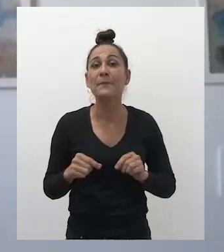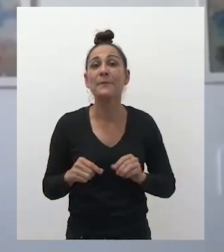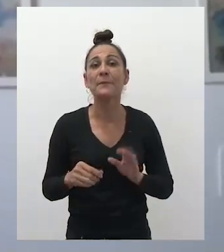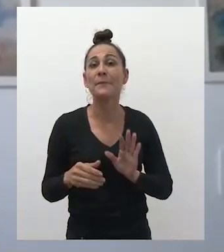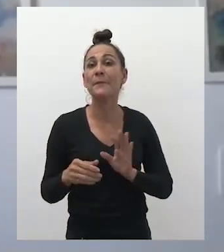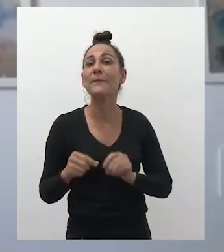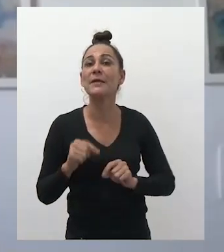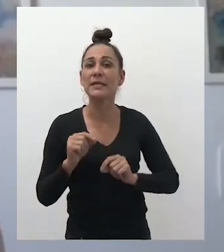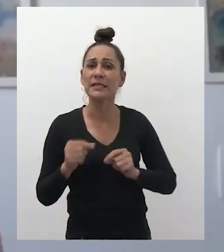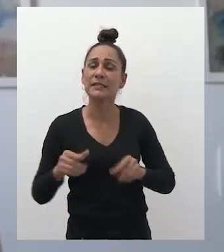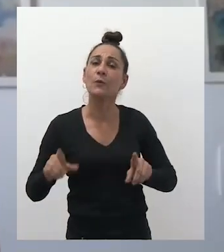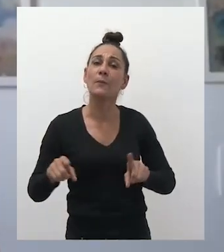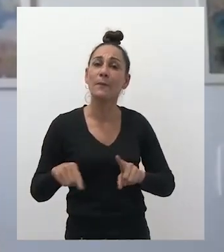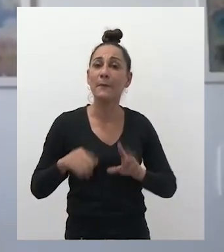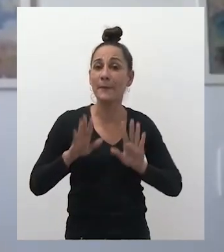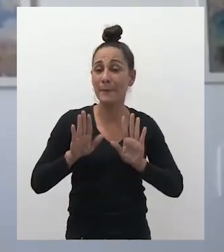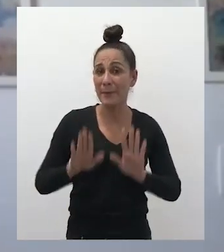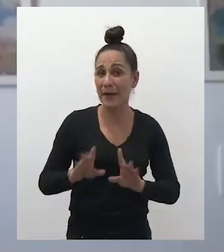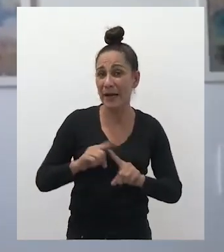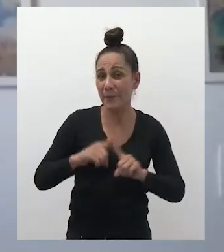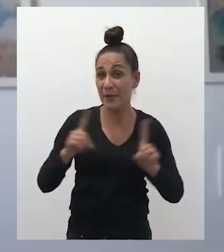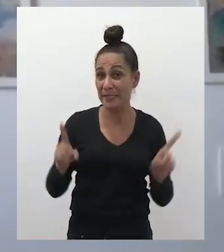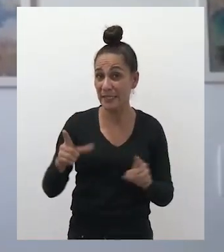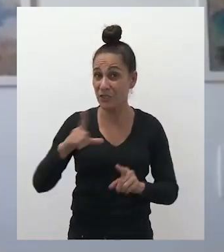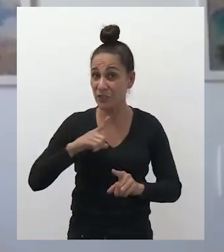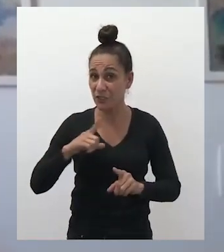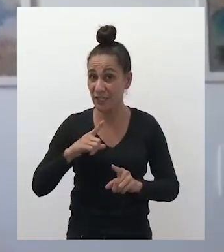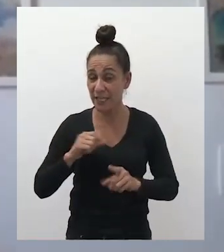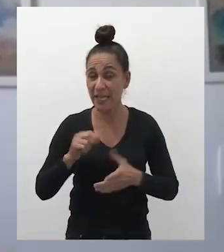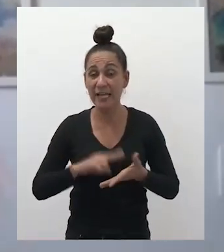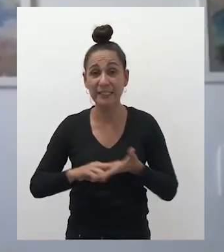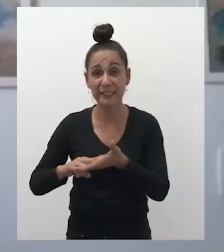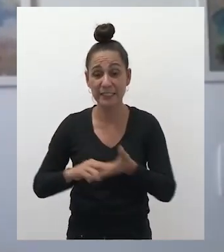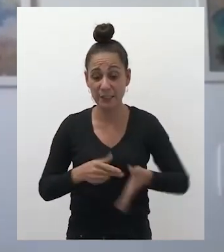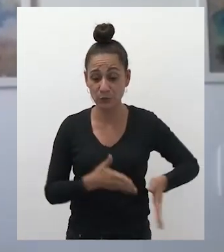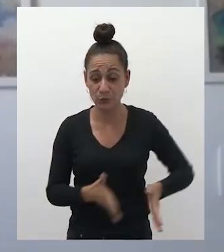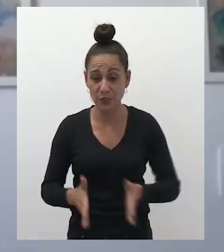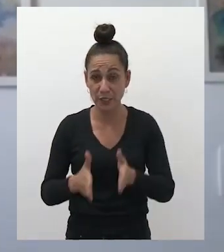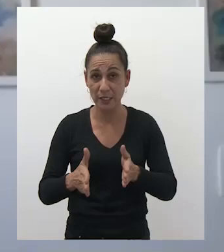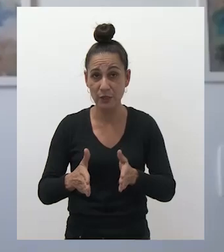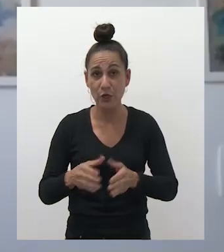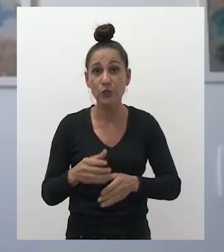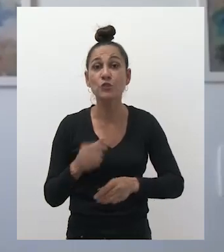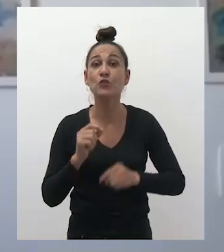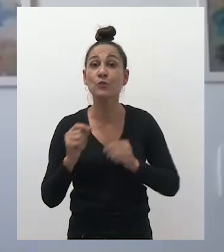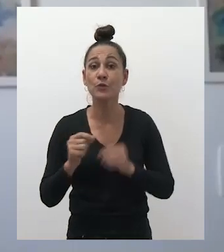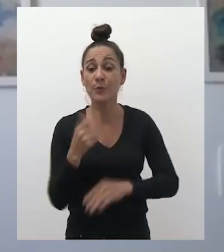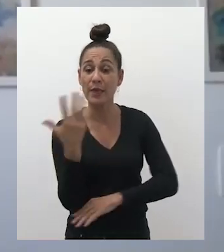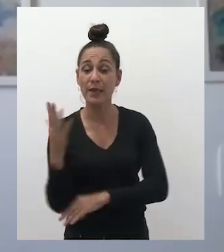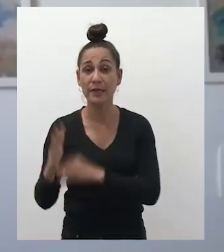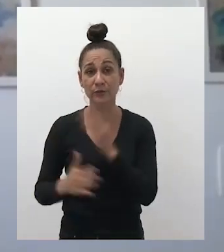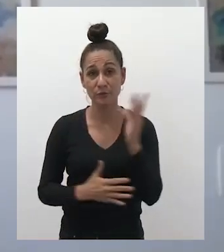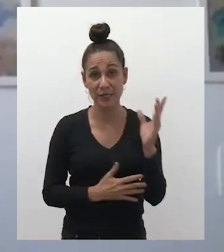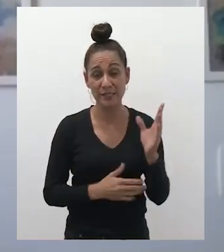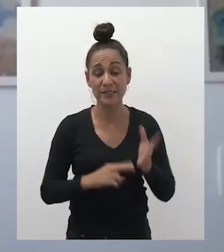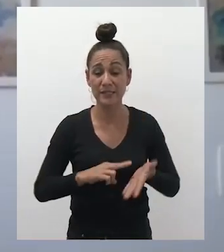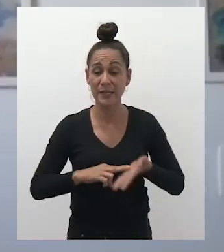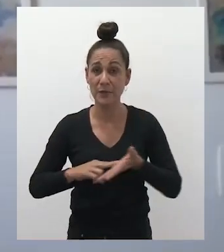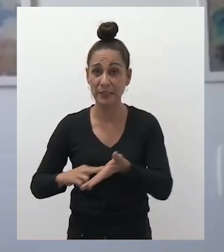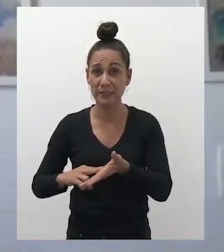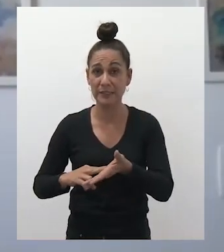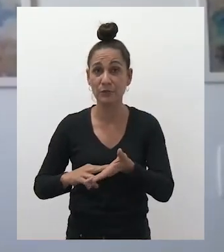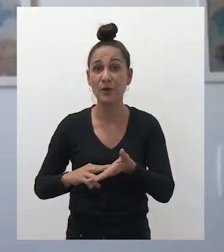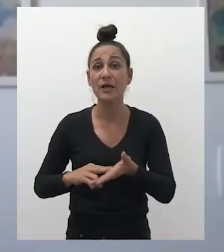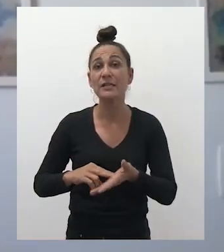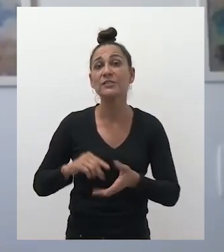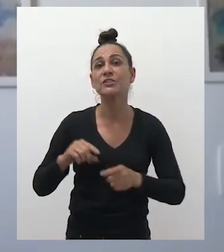macrocosmicamente. Nós temos Declaração do Rio sobre o Meio Ambiente, 1992, temos a Declaração e Programa de